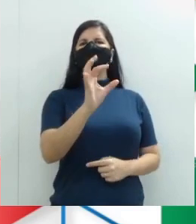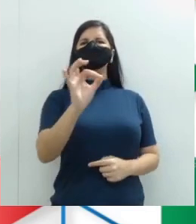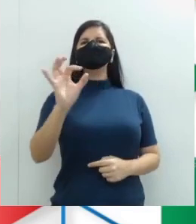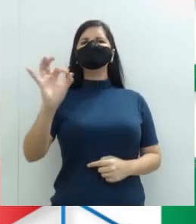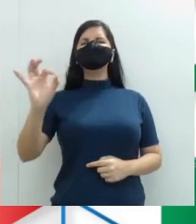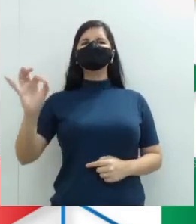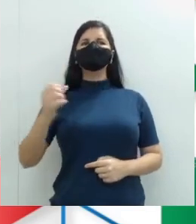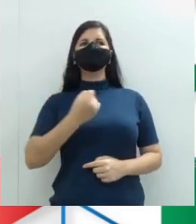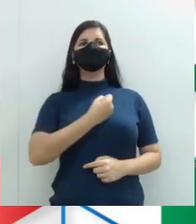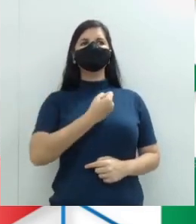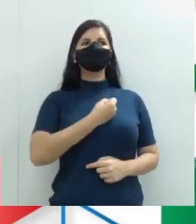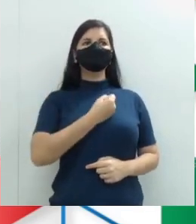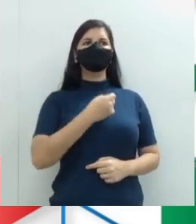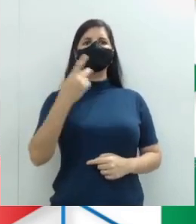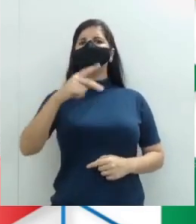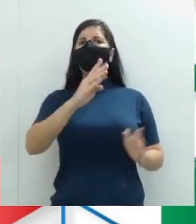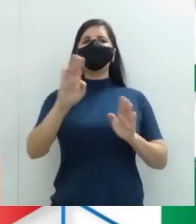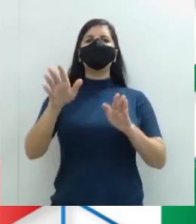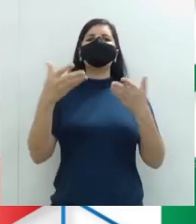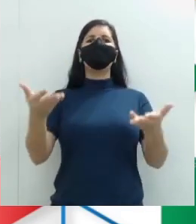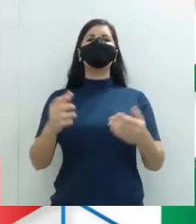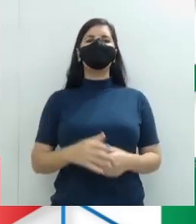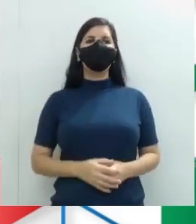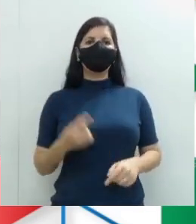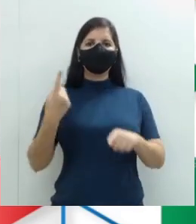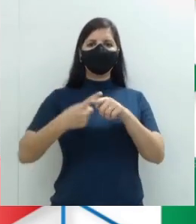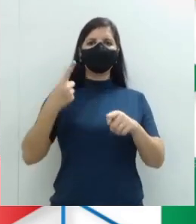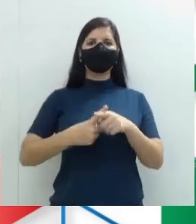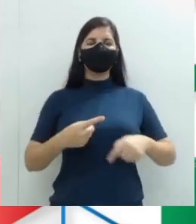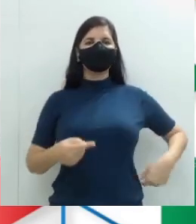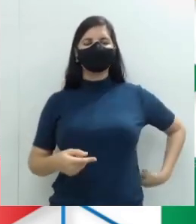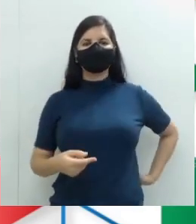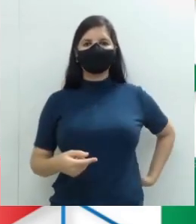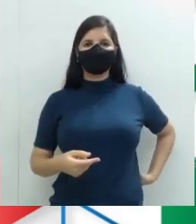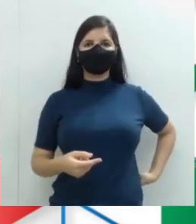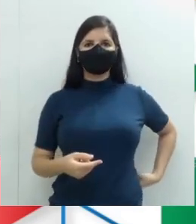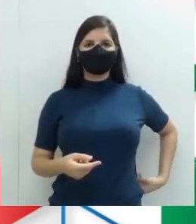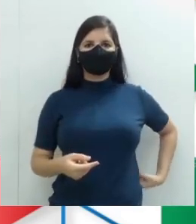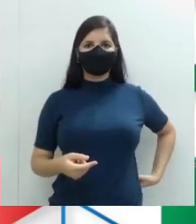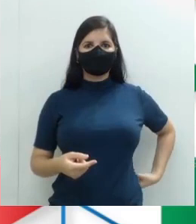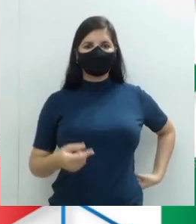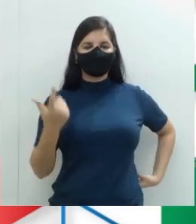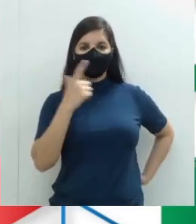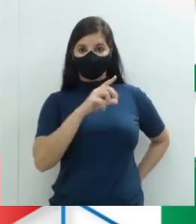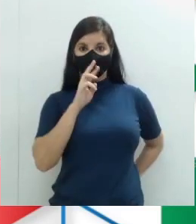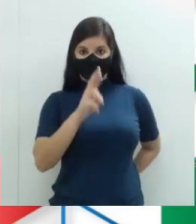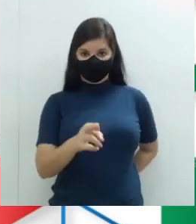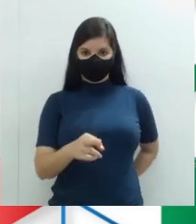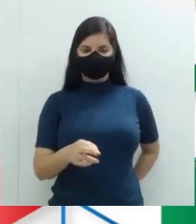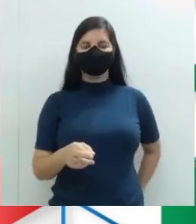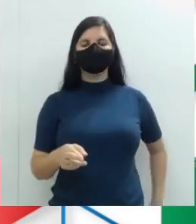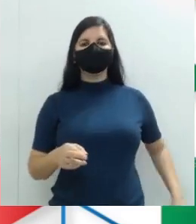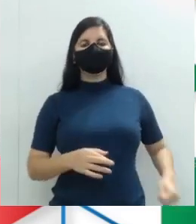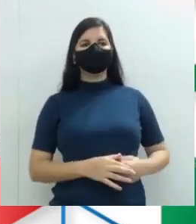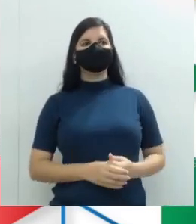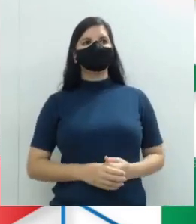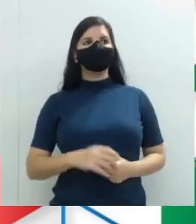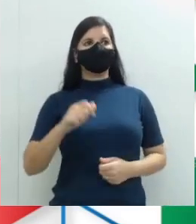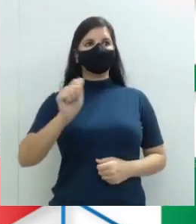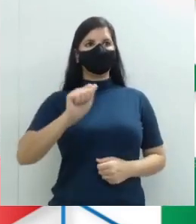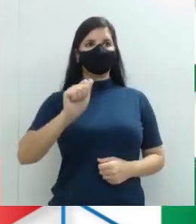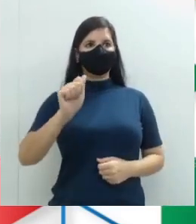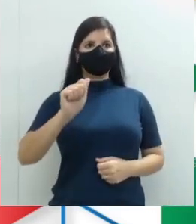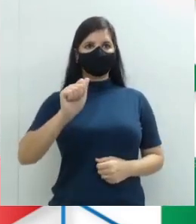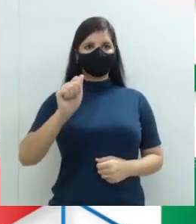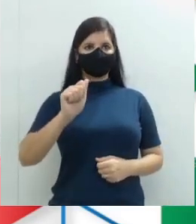termo de qual dessas sequências e por quê? Vamos lá, então, direto para a gente poder resolver. Vamos lá para o item A